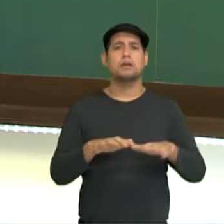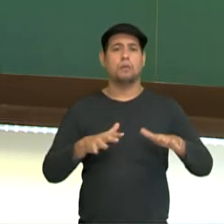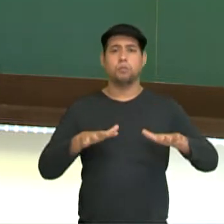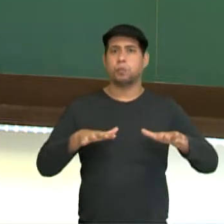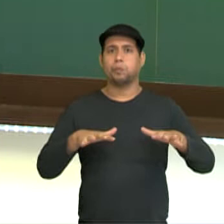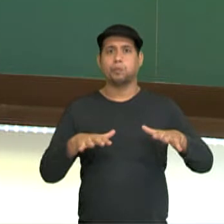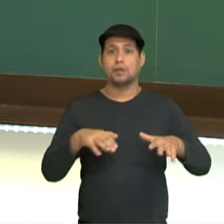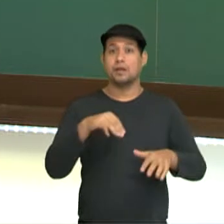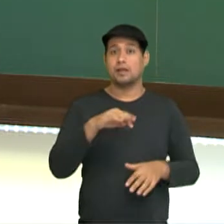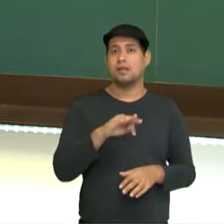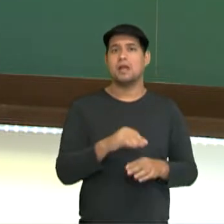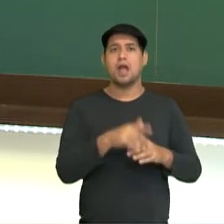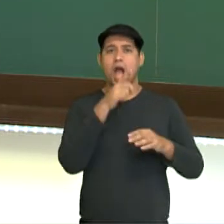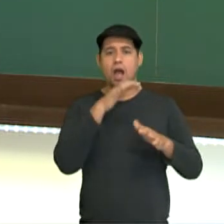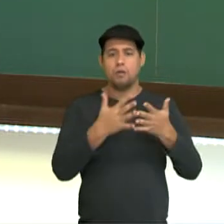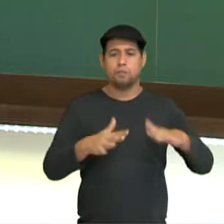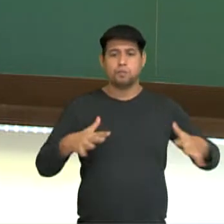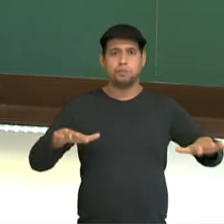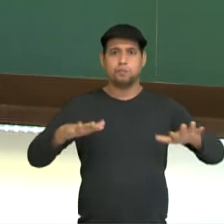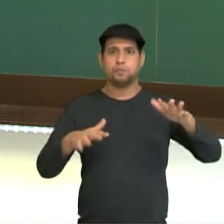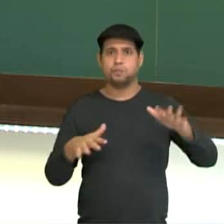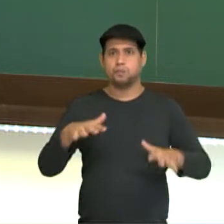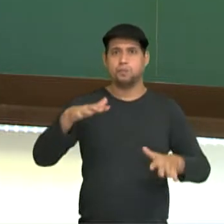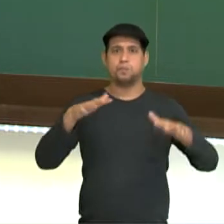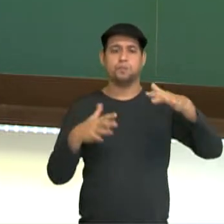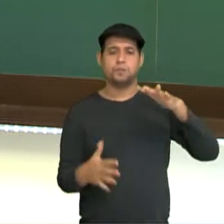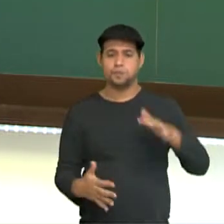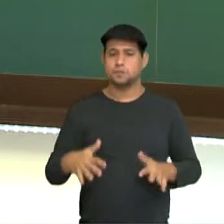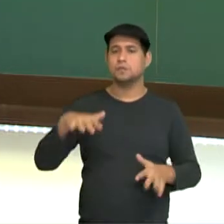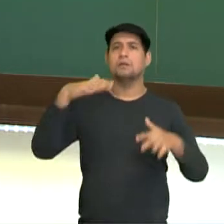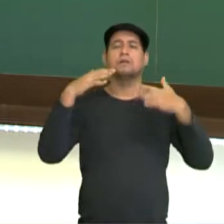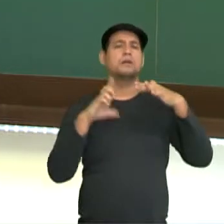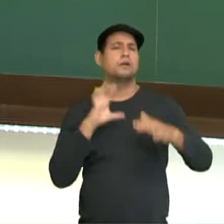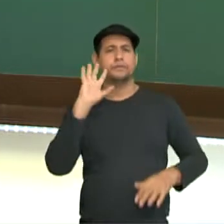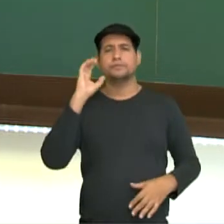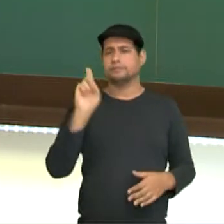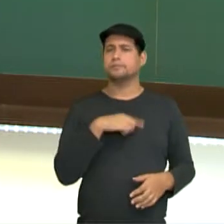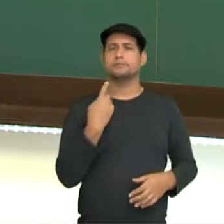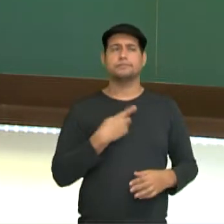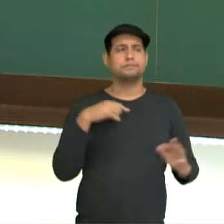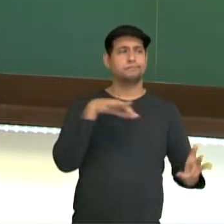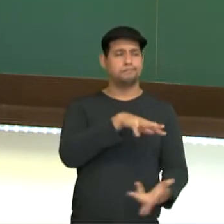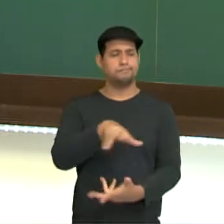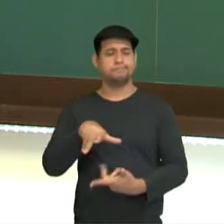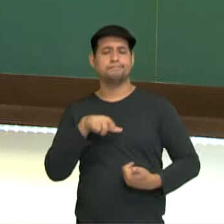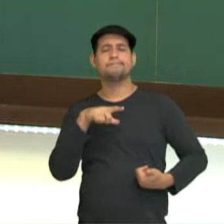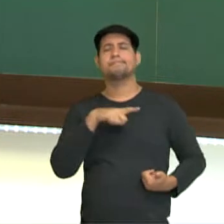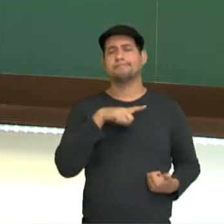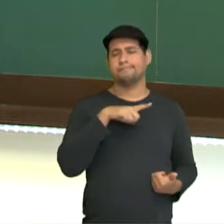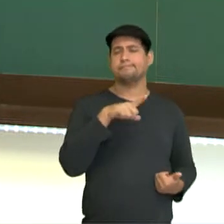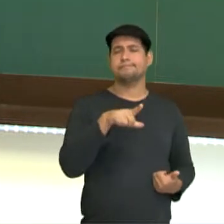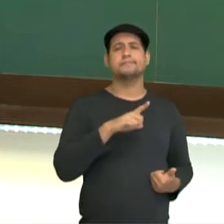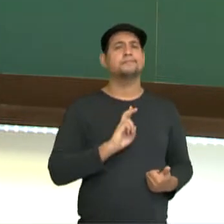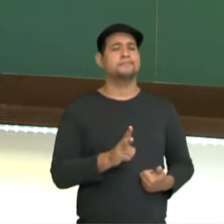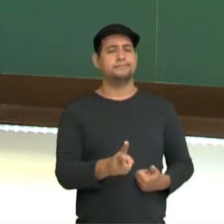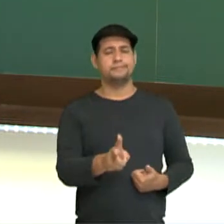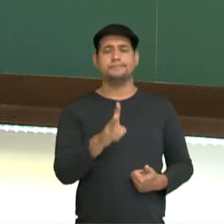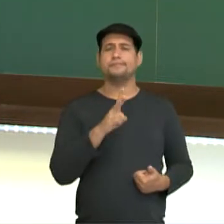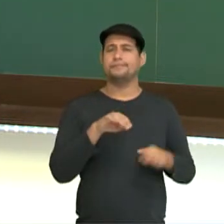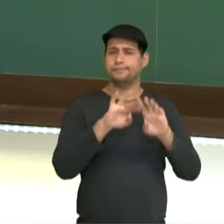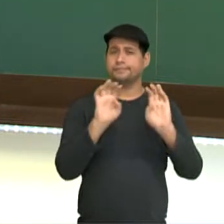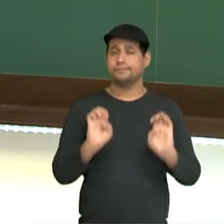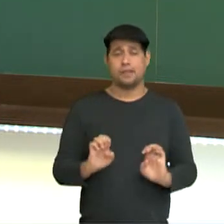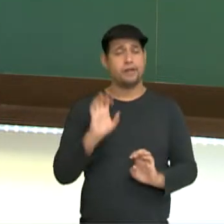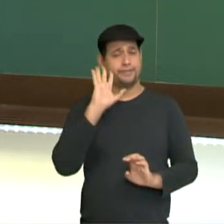terremotos, maremotos, coisas que acontecem em nosso planeta porque estamos inerentes a essas modificações estruturais. E,